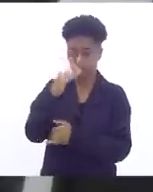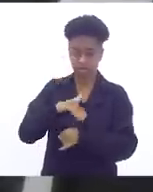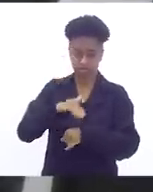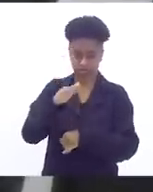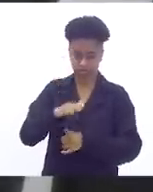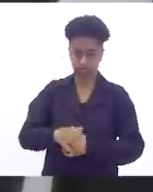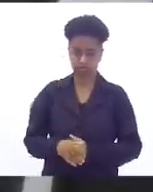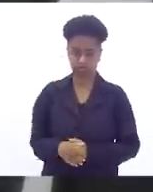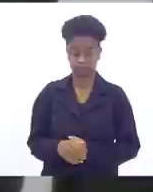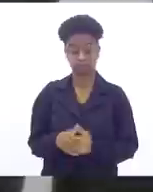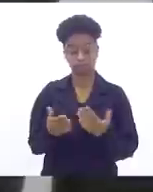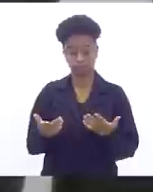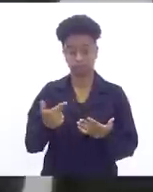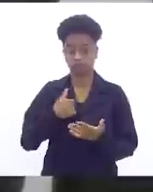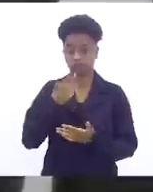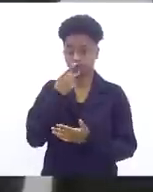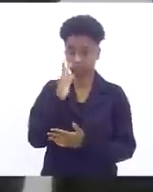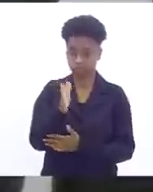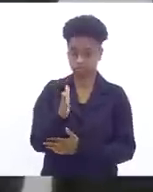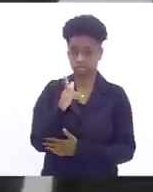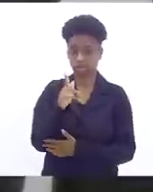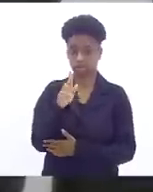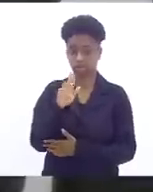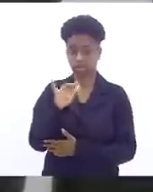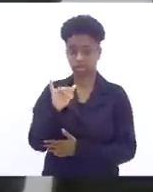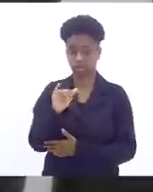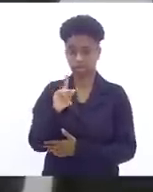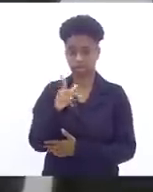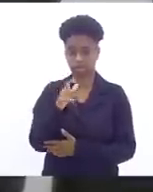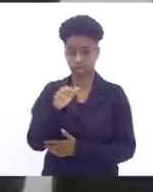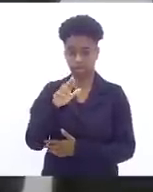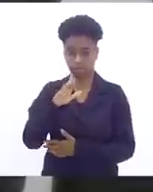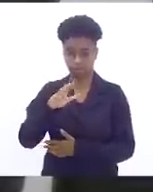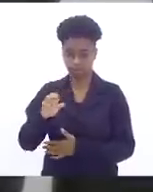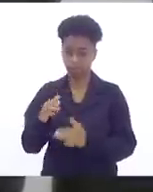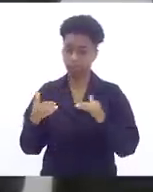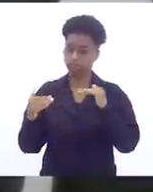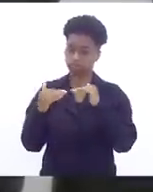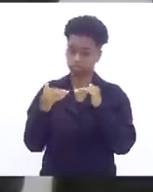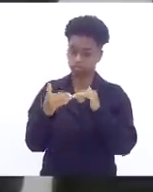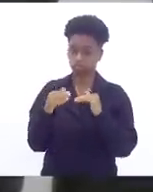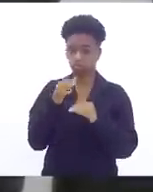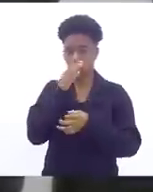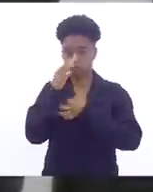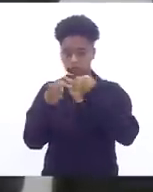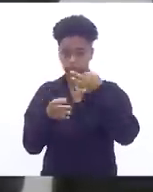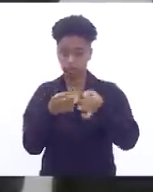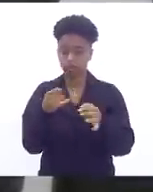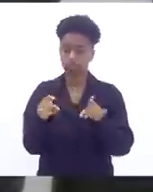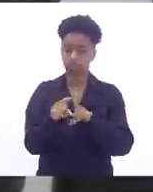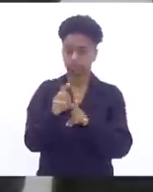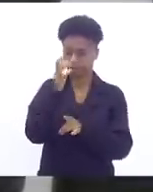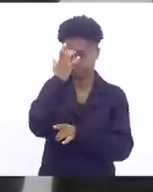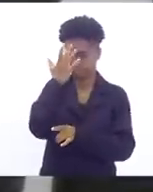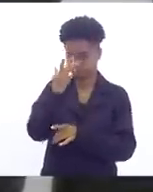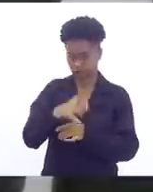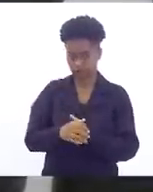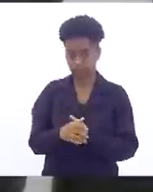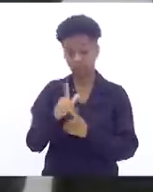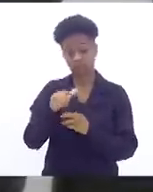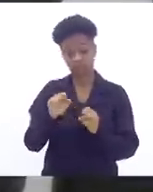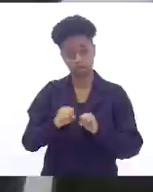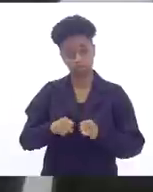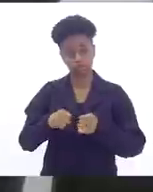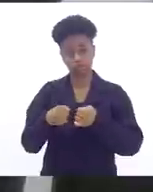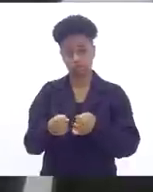meu ver tá eu já falei isso com o Guilherme o Guilherme compactou da mesma opinião que a gente teve ficaria mais fácil esse é o esforço